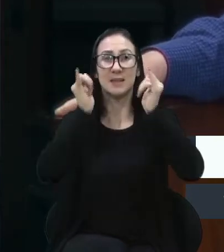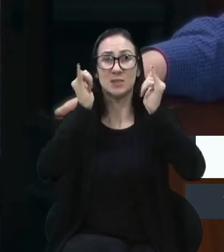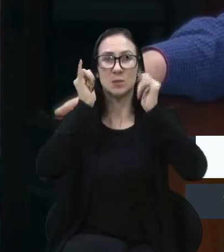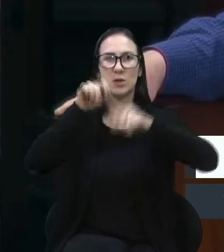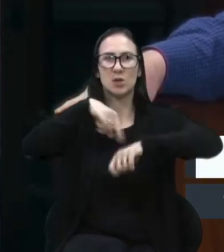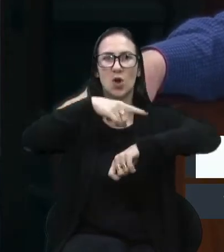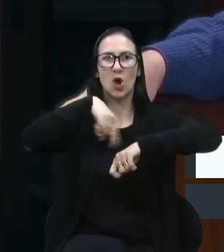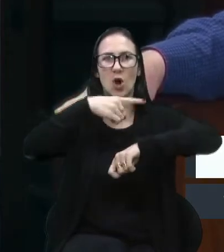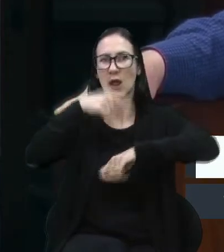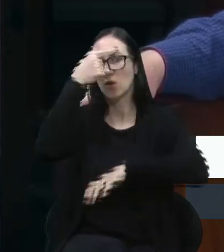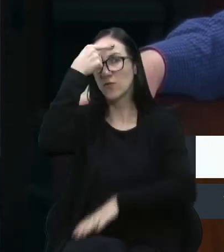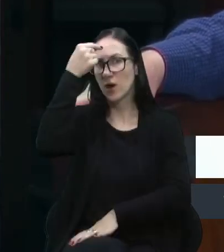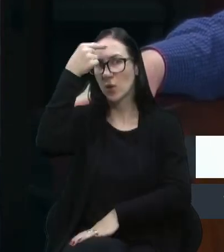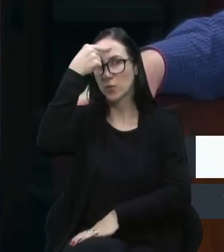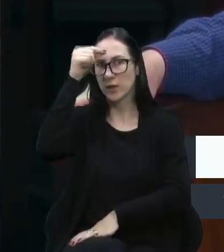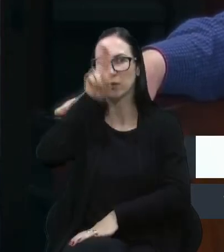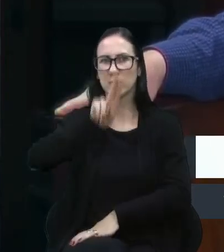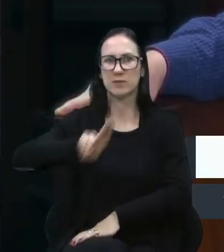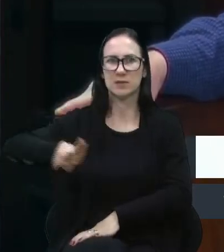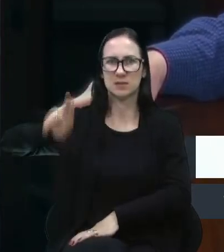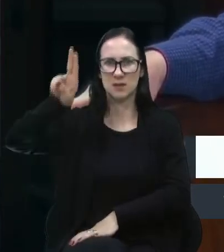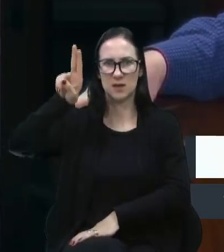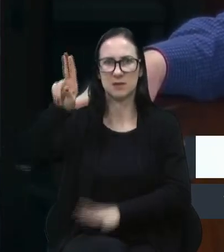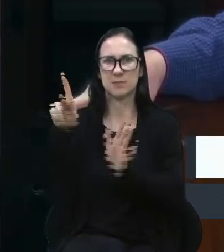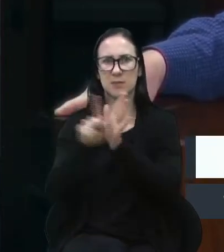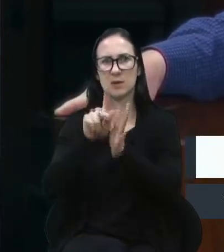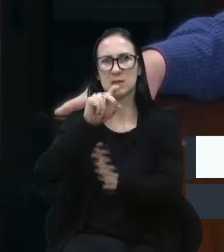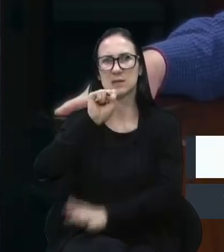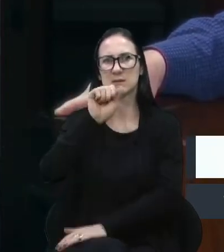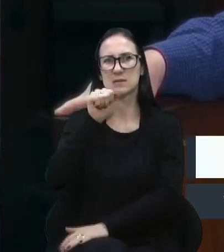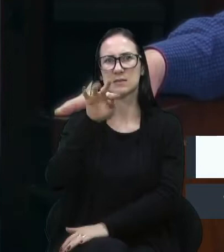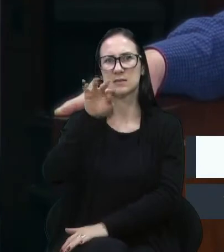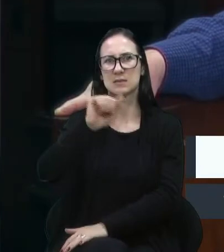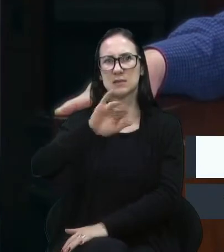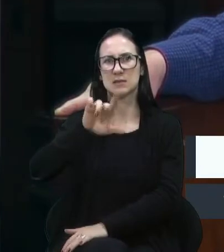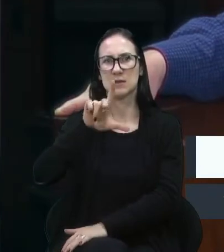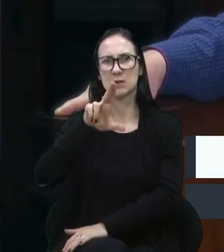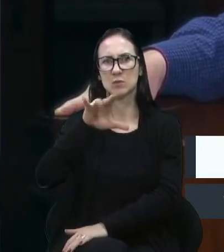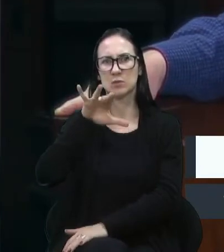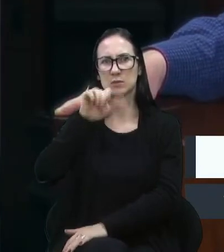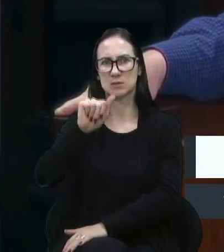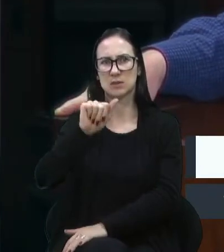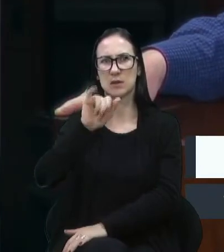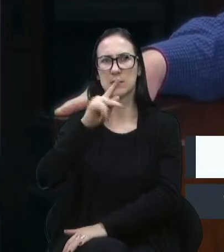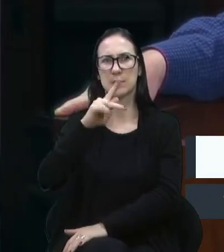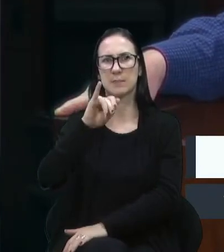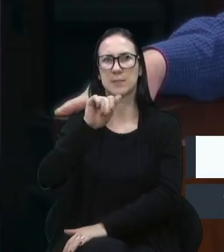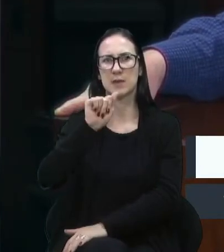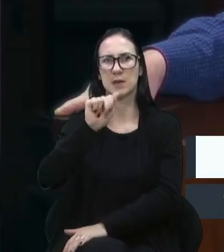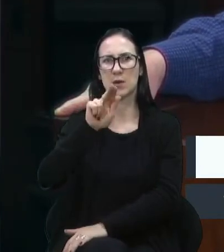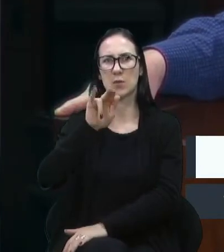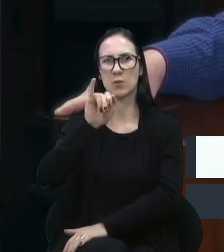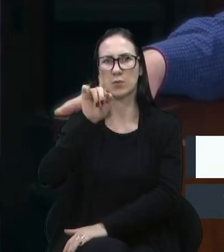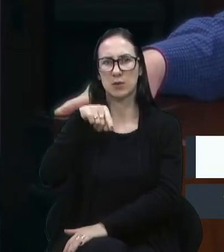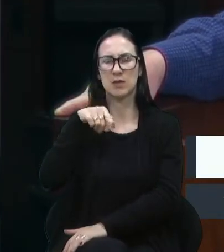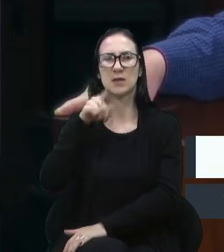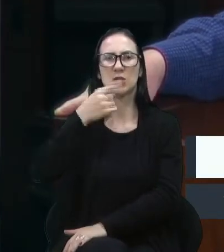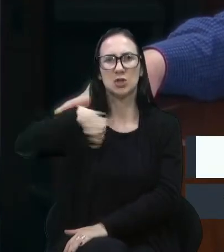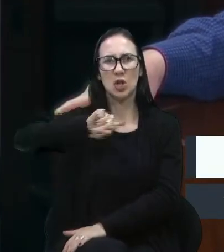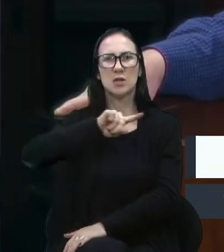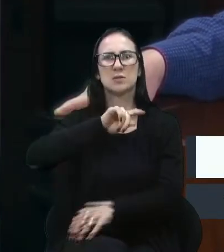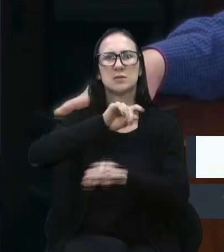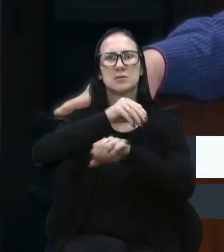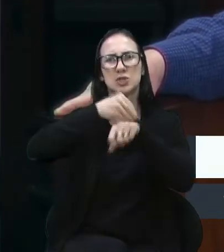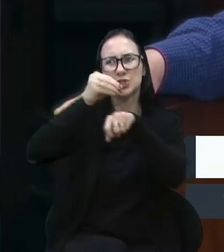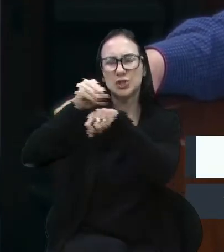faculdade e universidades para Santa Lúcia do Piaí. Então, fizemos indicações, falamos então com a Secretaria de